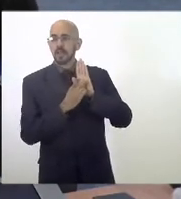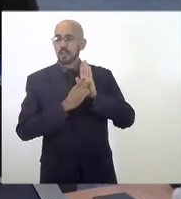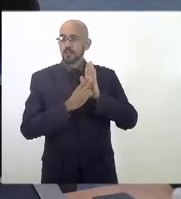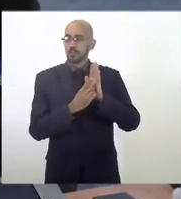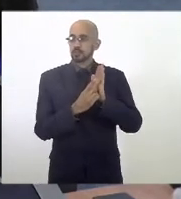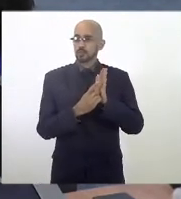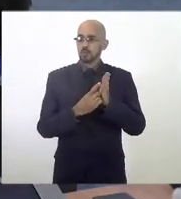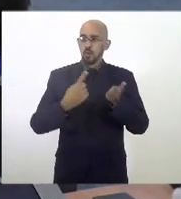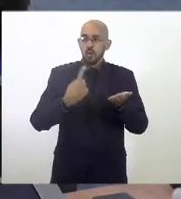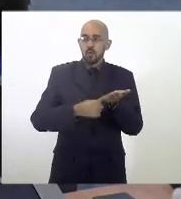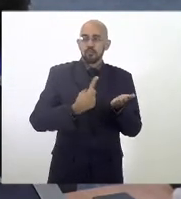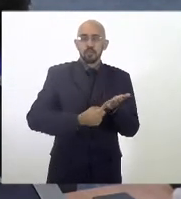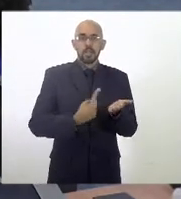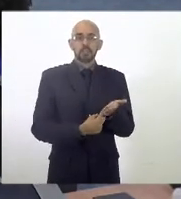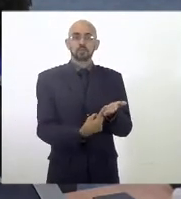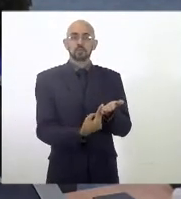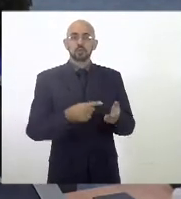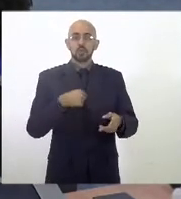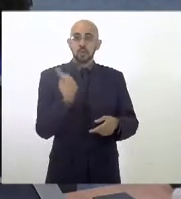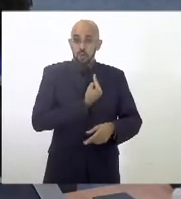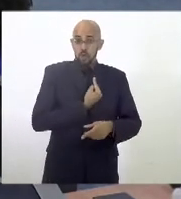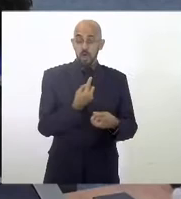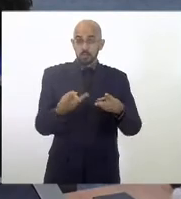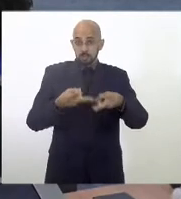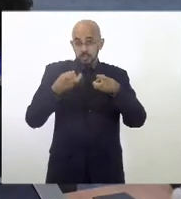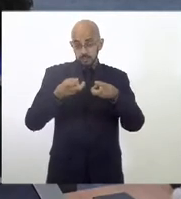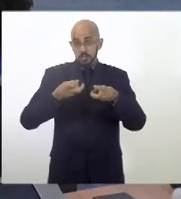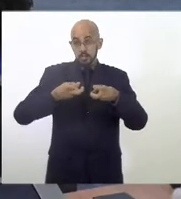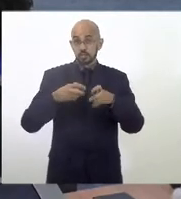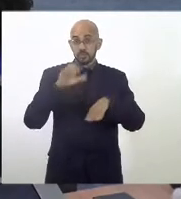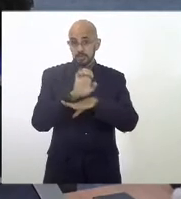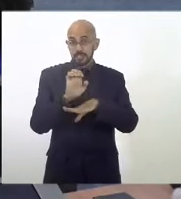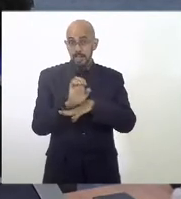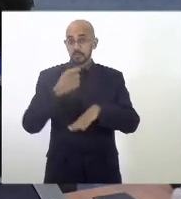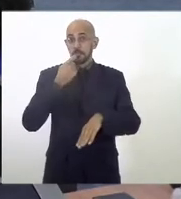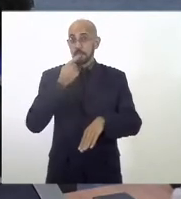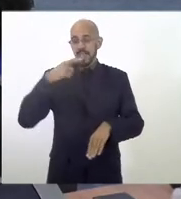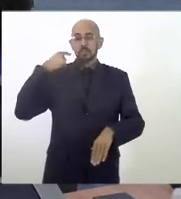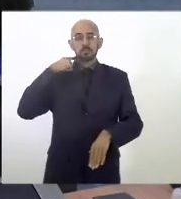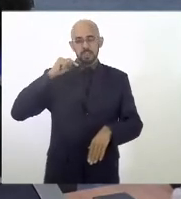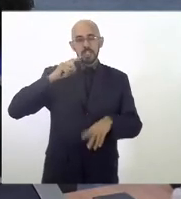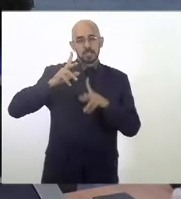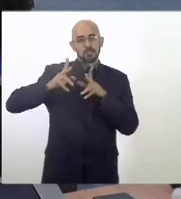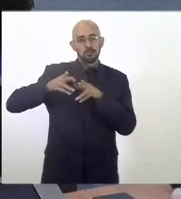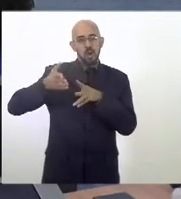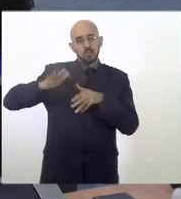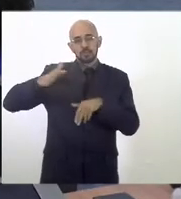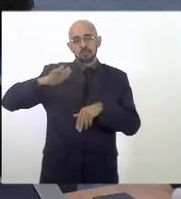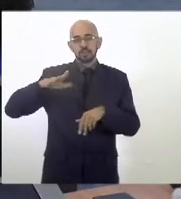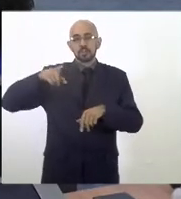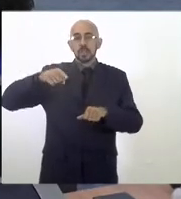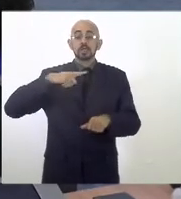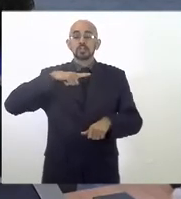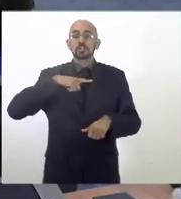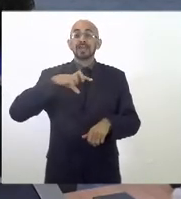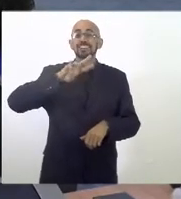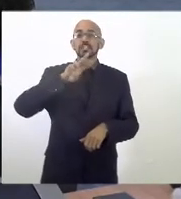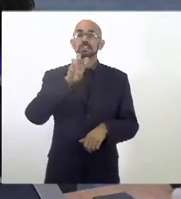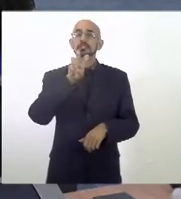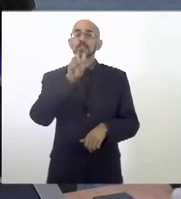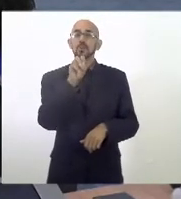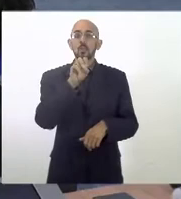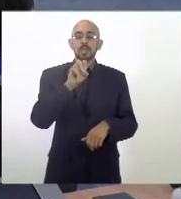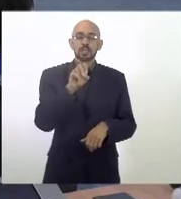o que a gente viu é que alguns estados aqui no entorno, como Minas Gerais, tinham mais de 350 dispositivos de benefícios